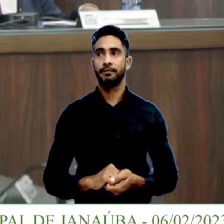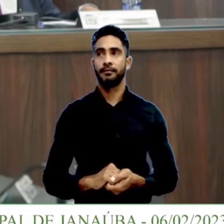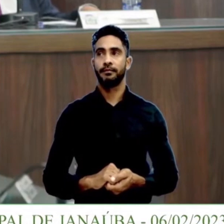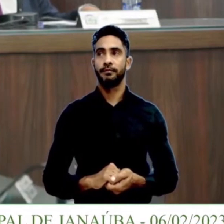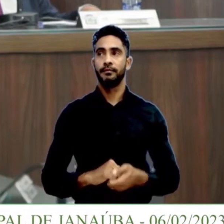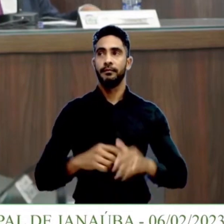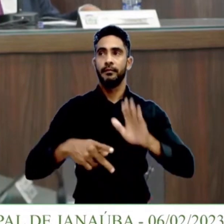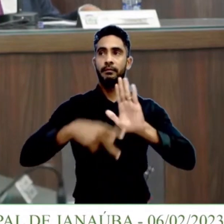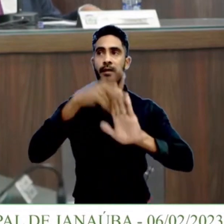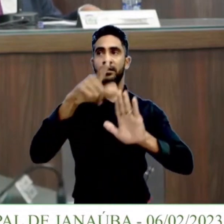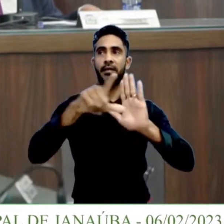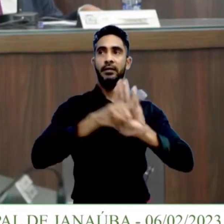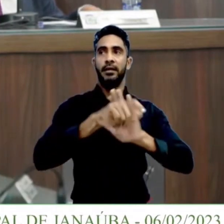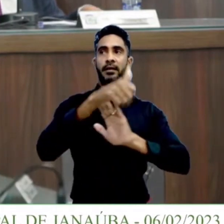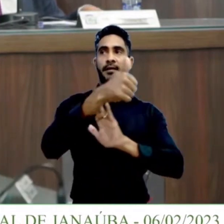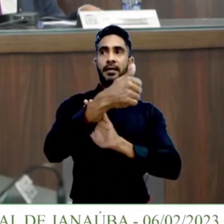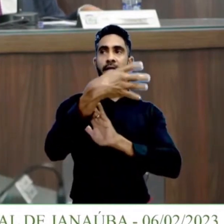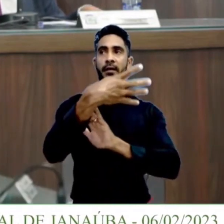O projeto de lei